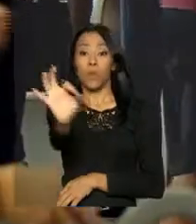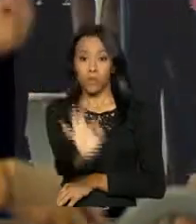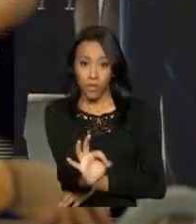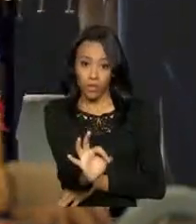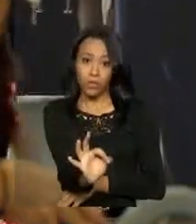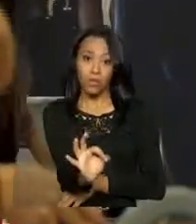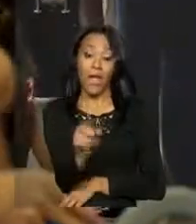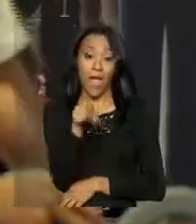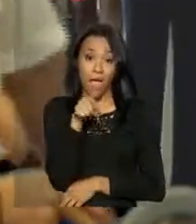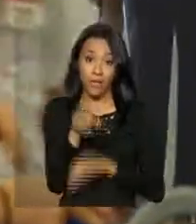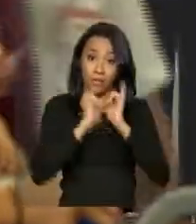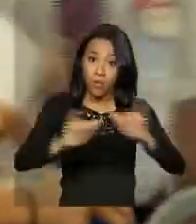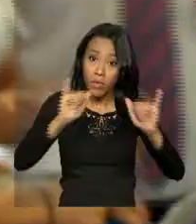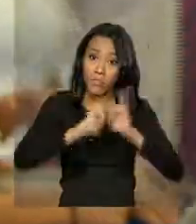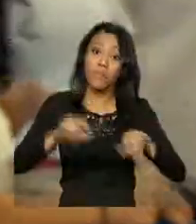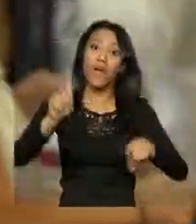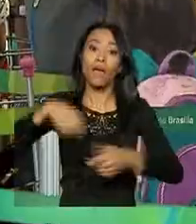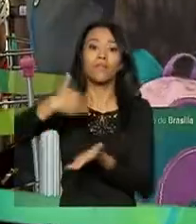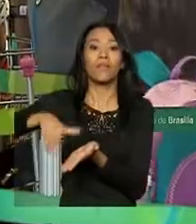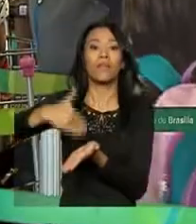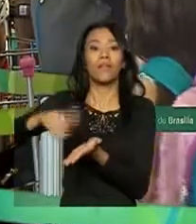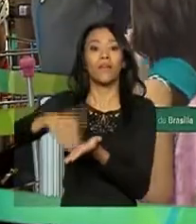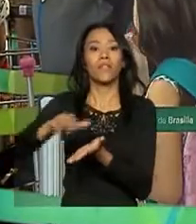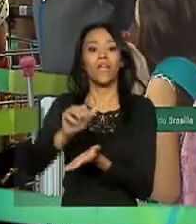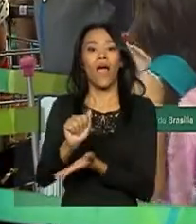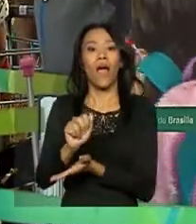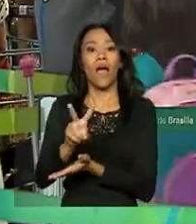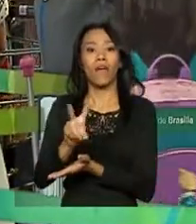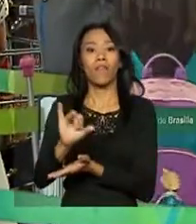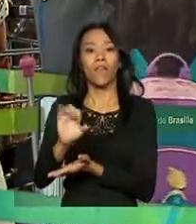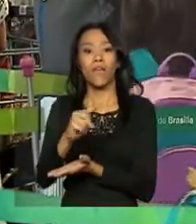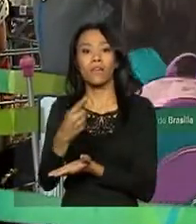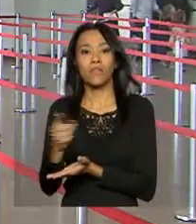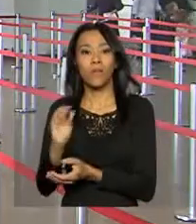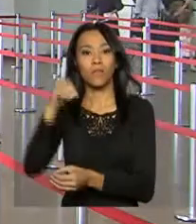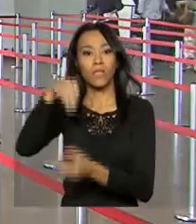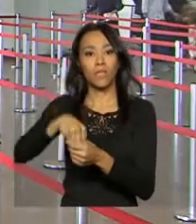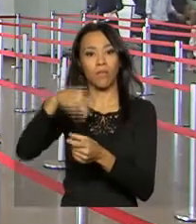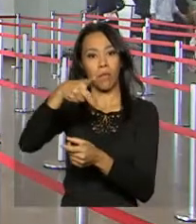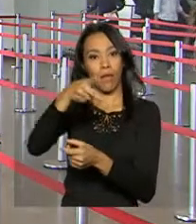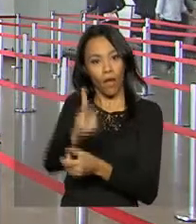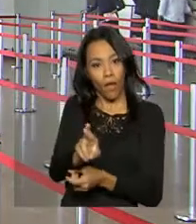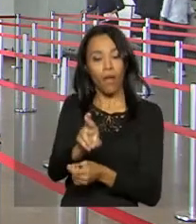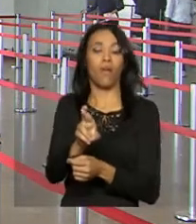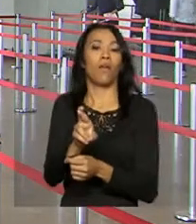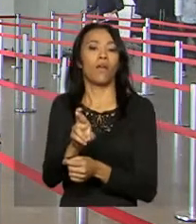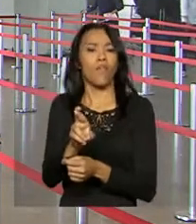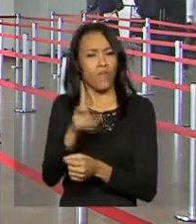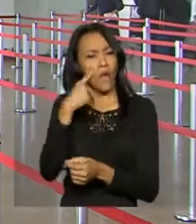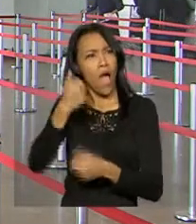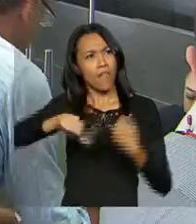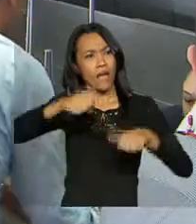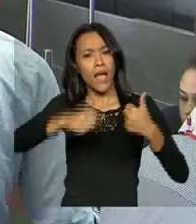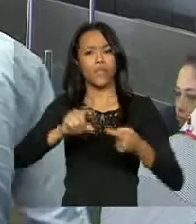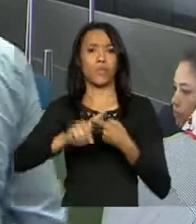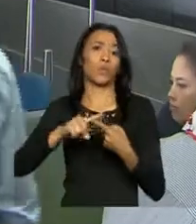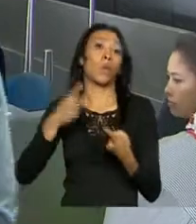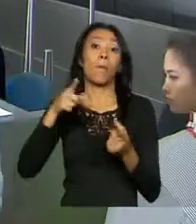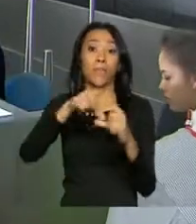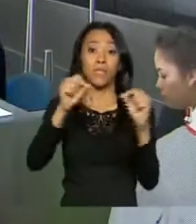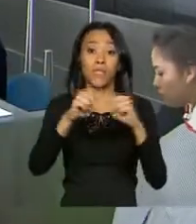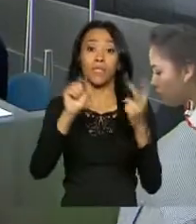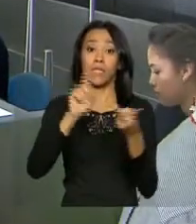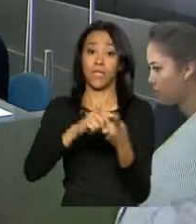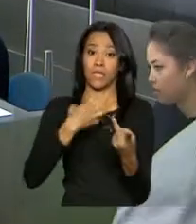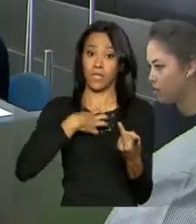os dados foram divulgados pela secretaria de aviação da presidência da república foram avaliados os aeroportos de brasília salvador